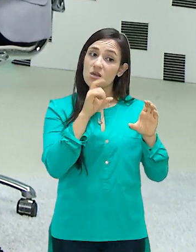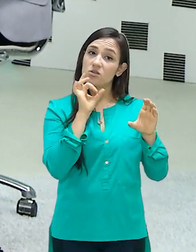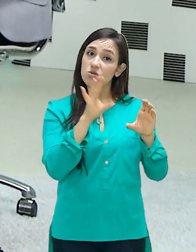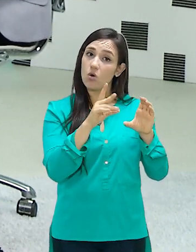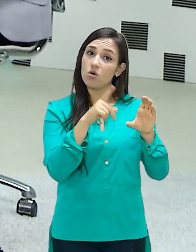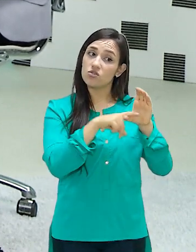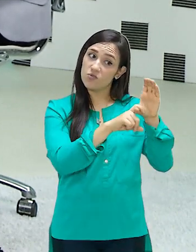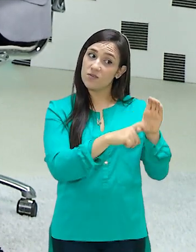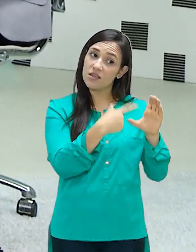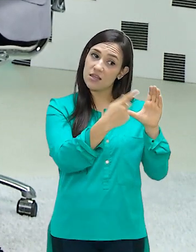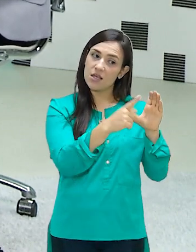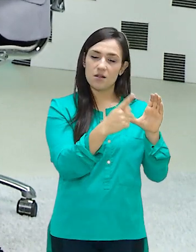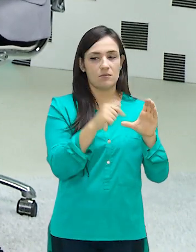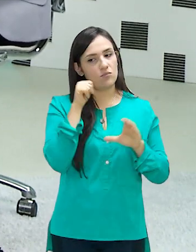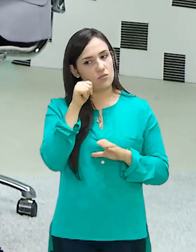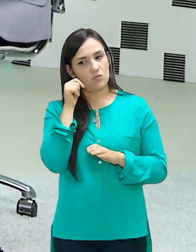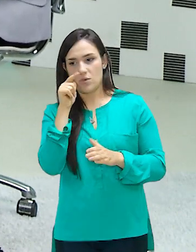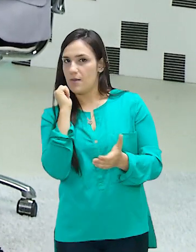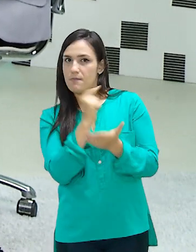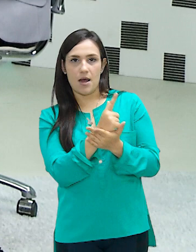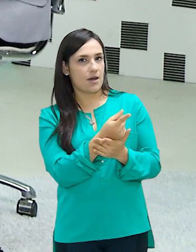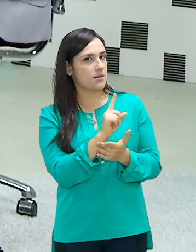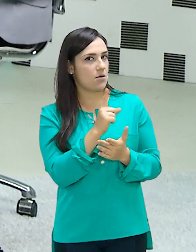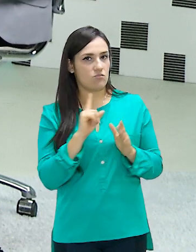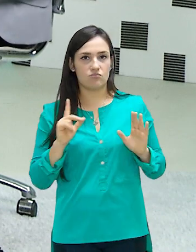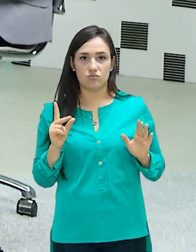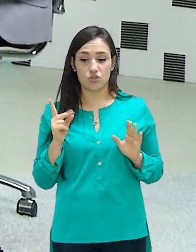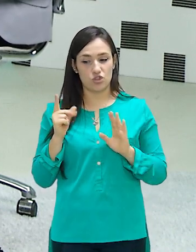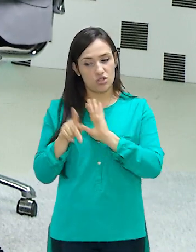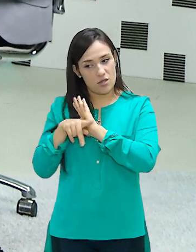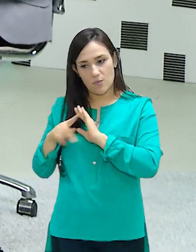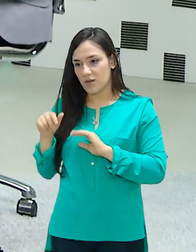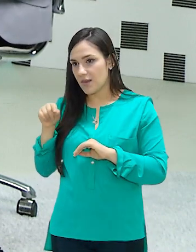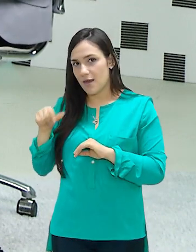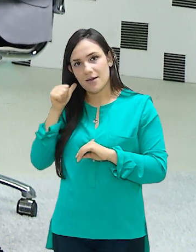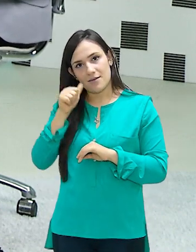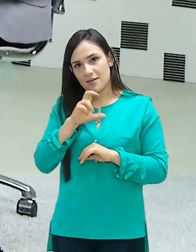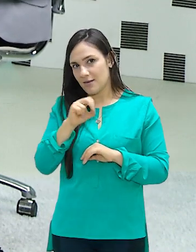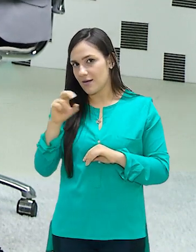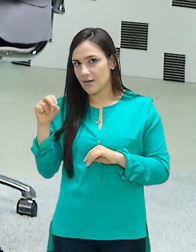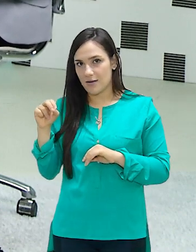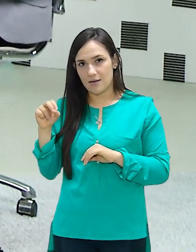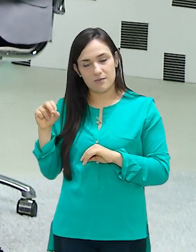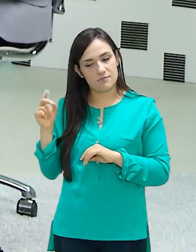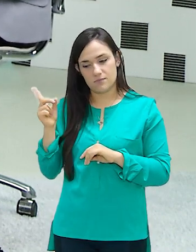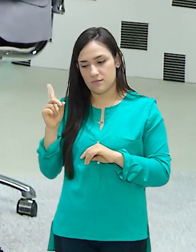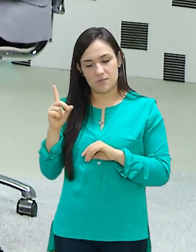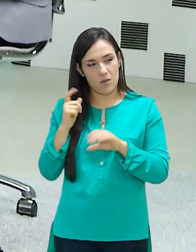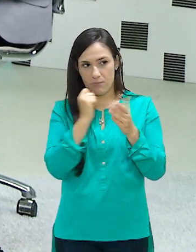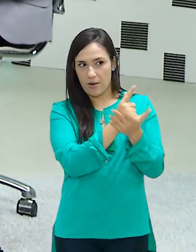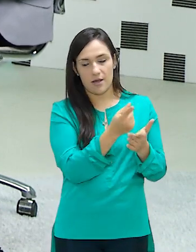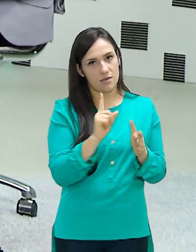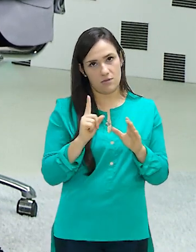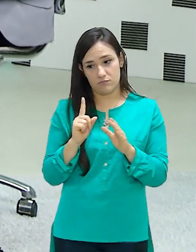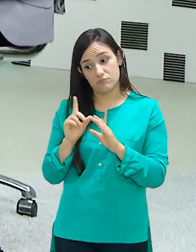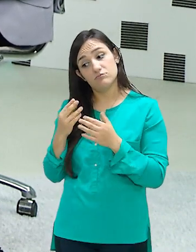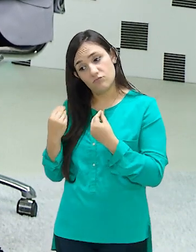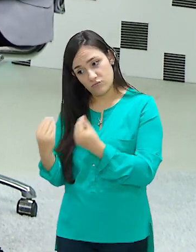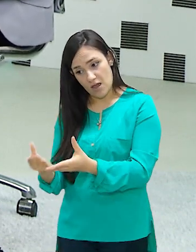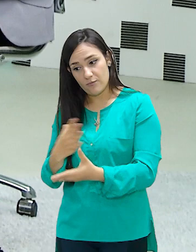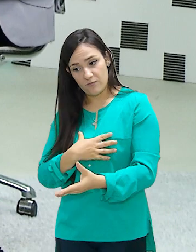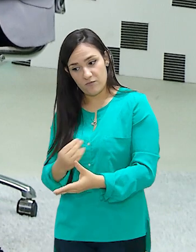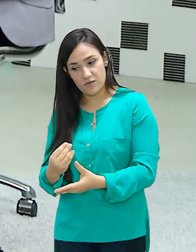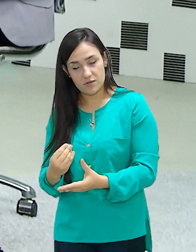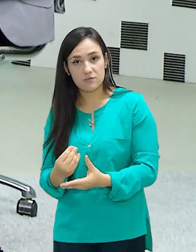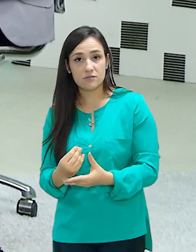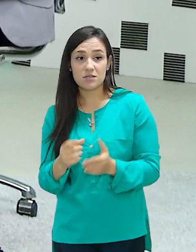só dele, ela não vai, o patrimônio dela vai ficar para os filhos. Vai ficar para os filhos. Não vai ser usado para pagar a